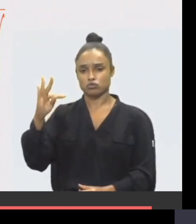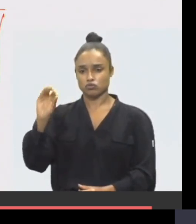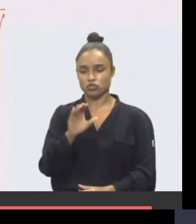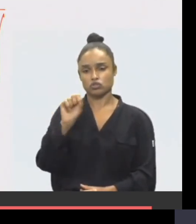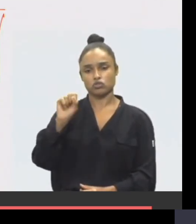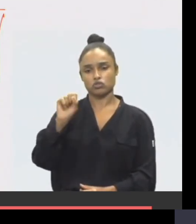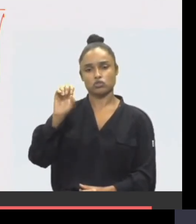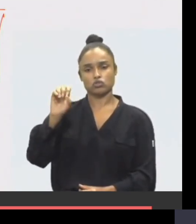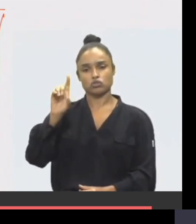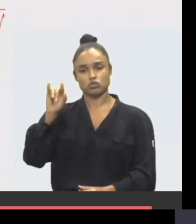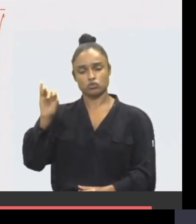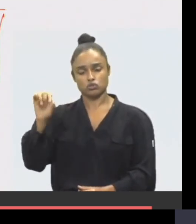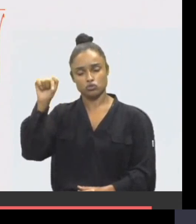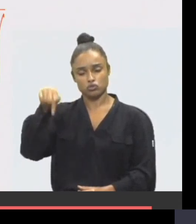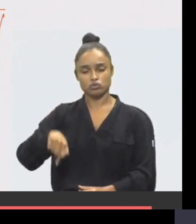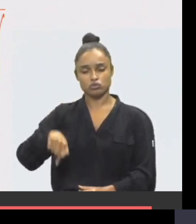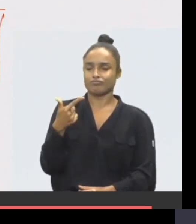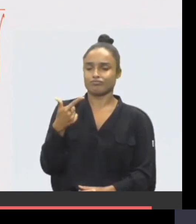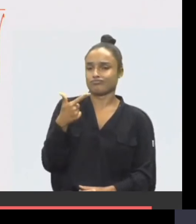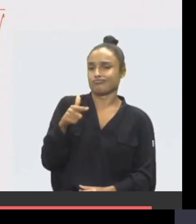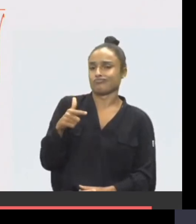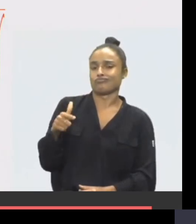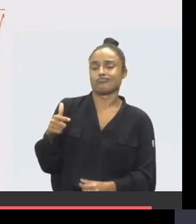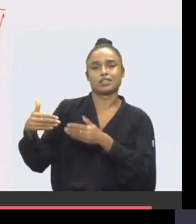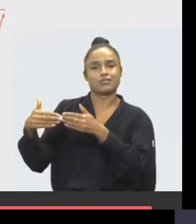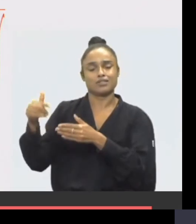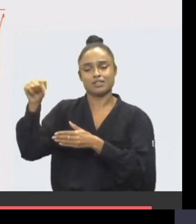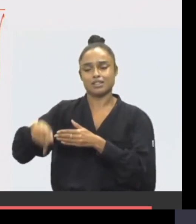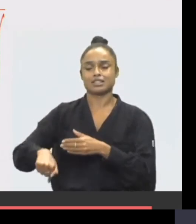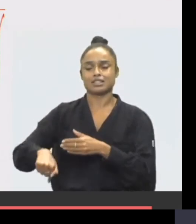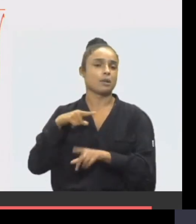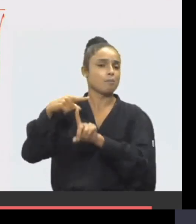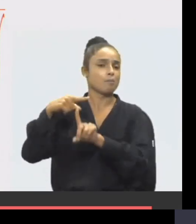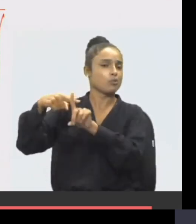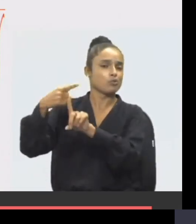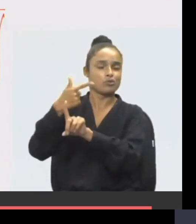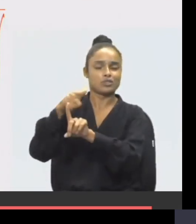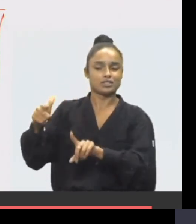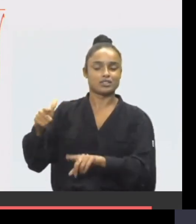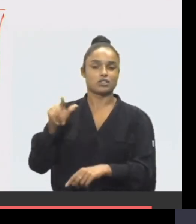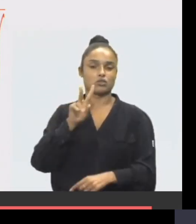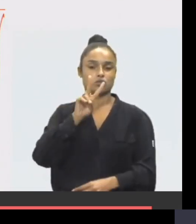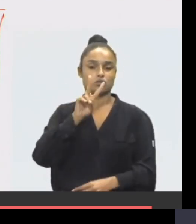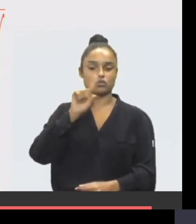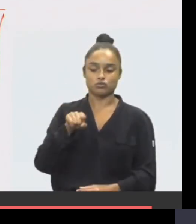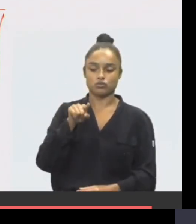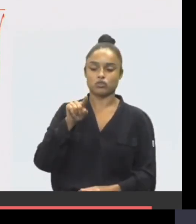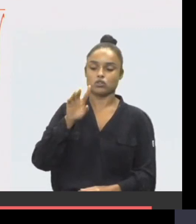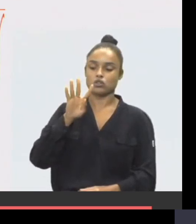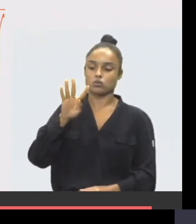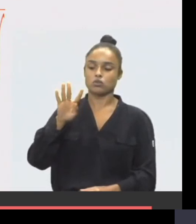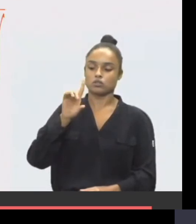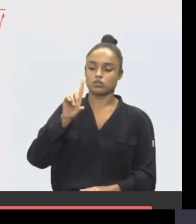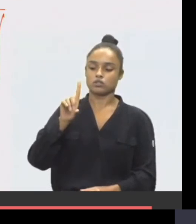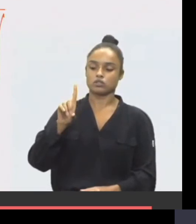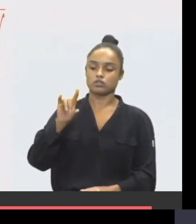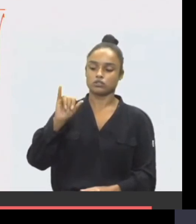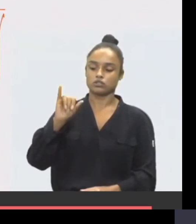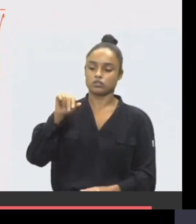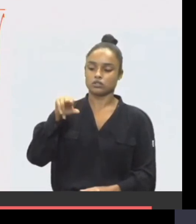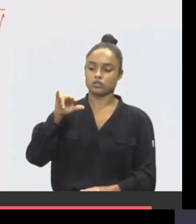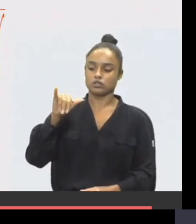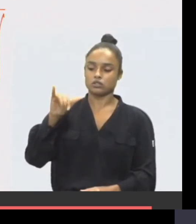fechada, ele também não vai dar um teste positivo com o 2,4 de nitrofenilhidrazina.